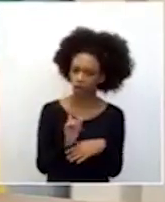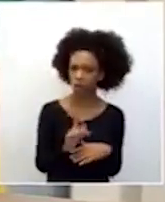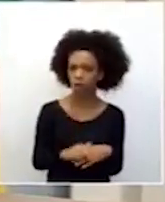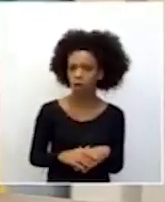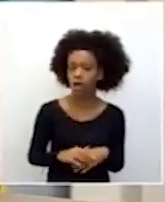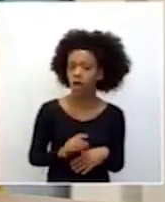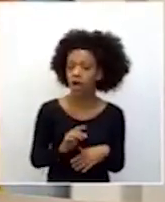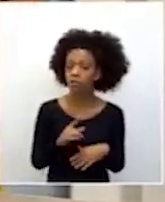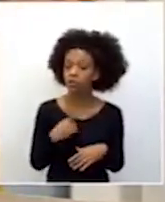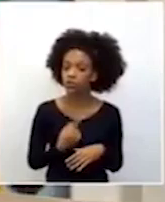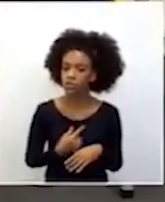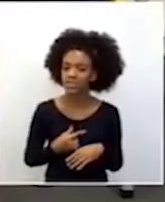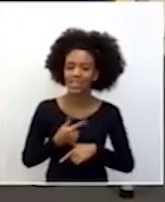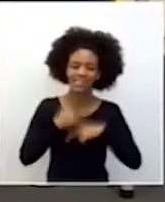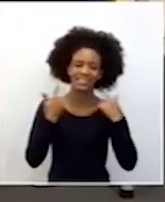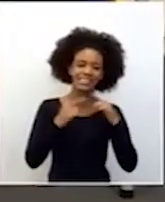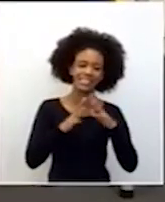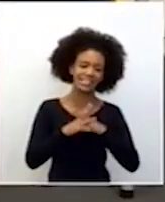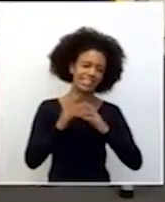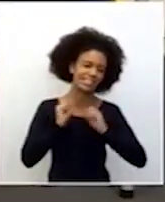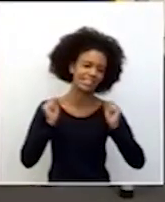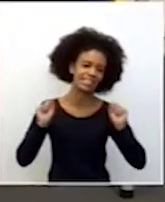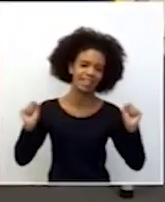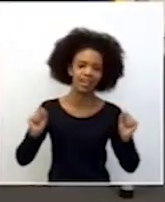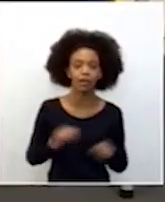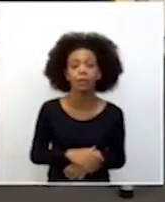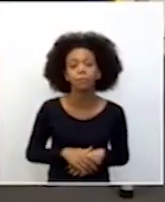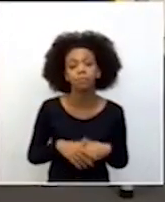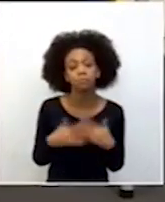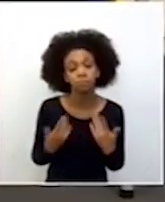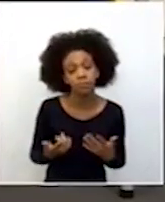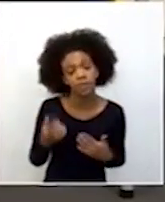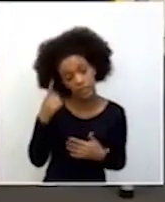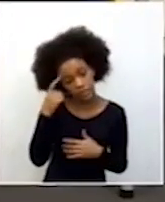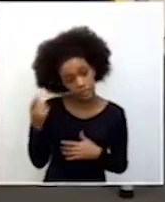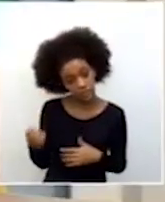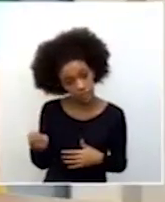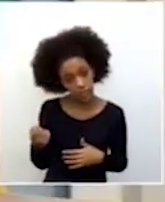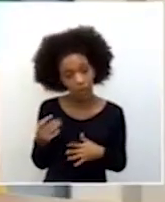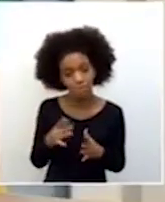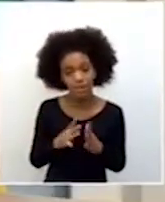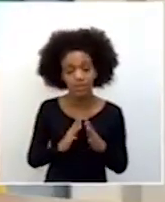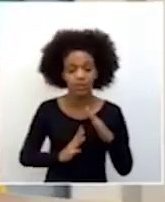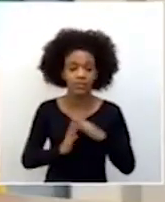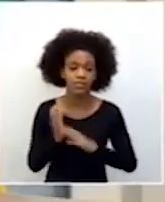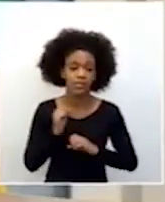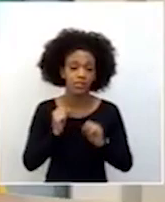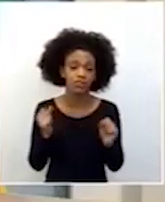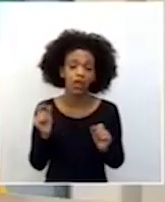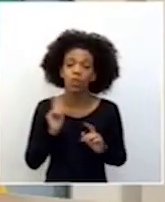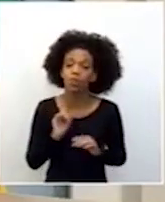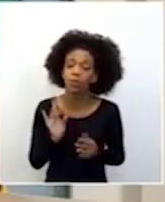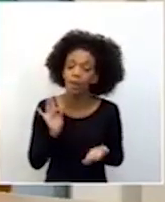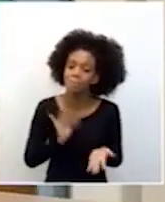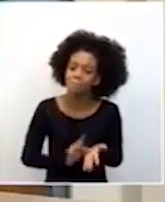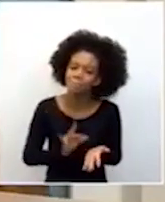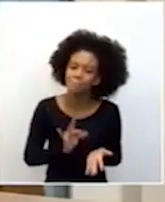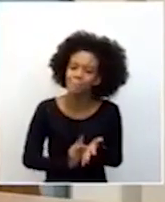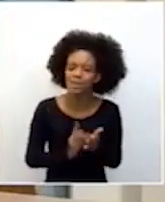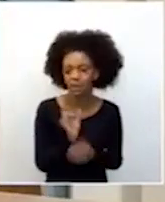ideia hiperbólica, eu posso ter uma ideia desse exagero, mas esse exagero que eu quero marcar não é bem na palavra,